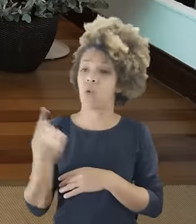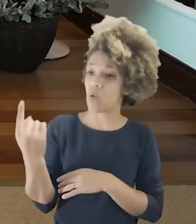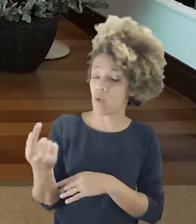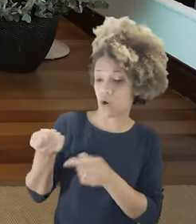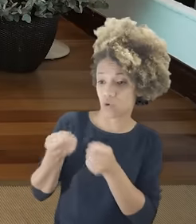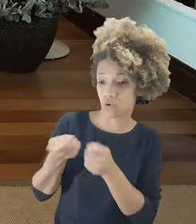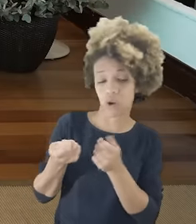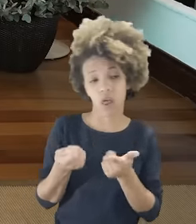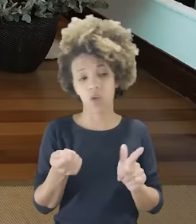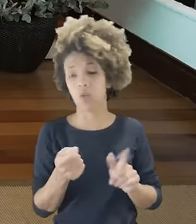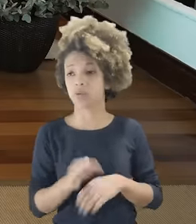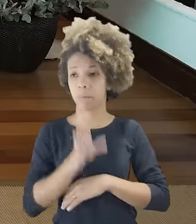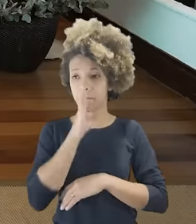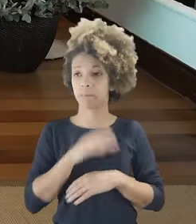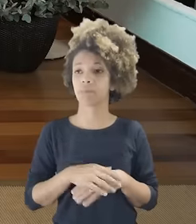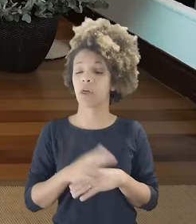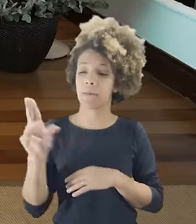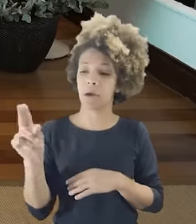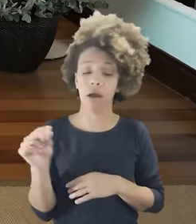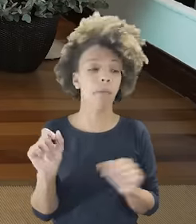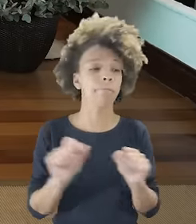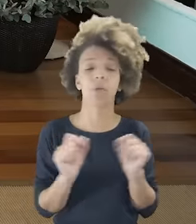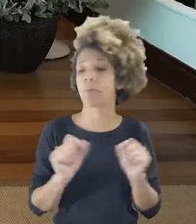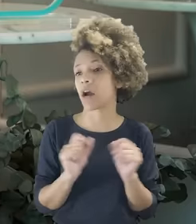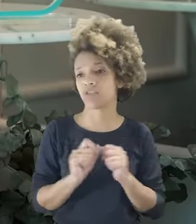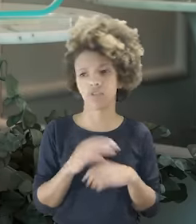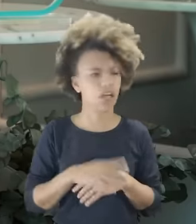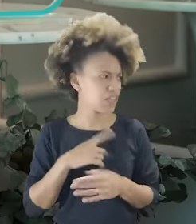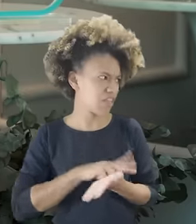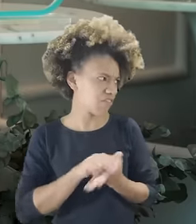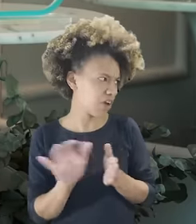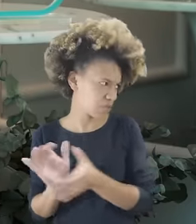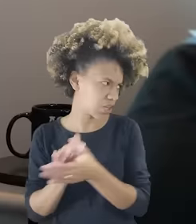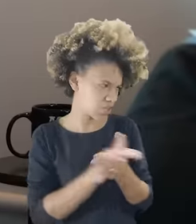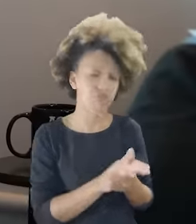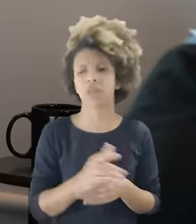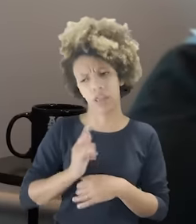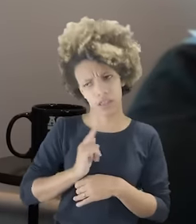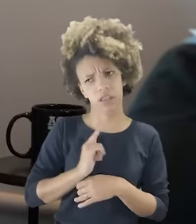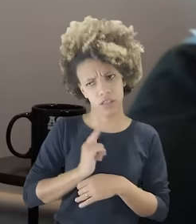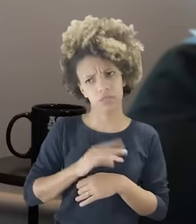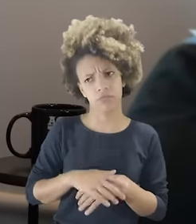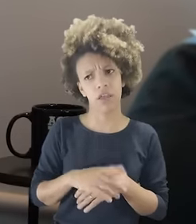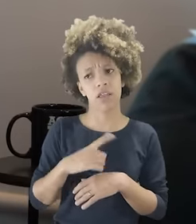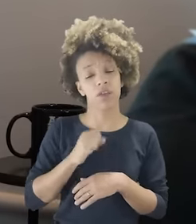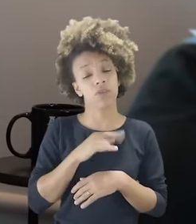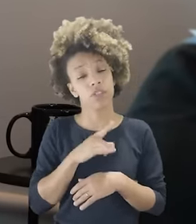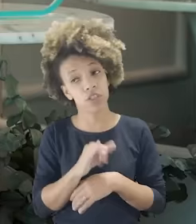voz ativa o outro a gente nunca nem vê ele falava abria a boca o que fala fala umas bobagens assim Tem vários tipos de casais assim seja